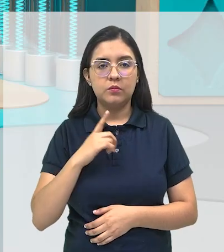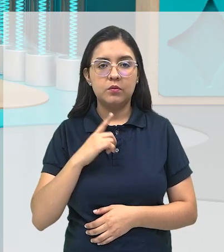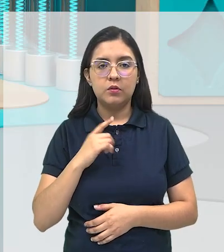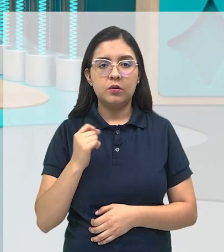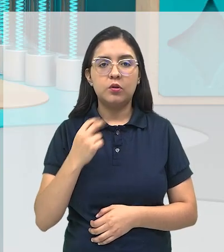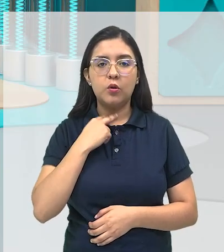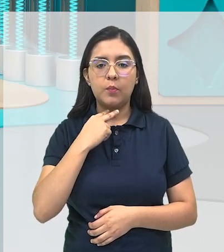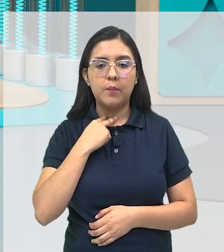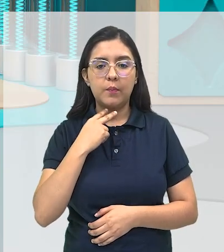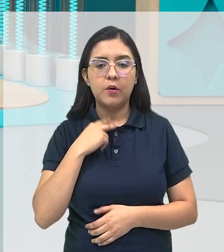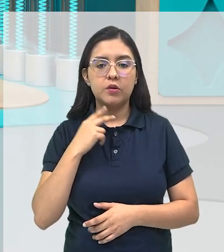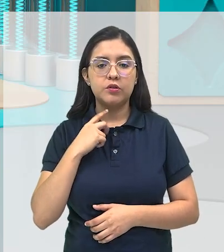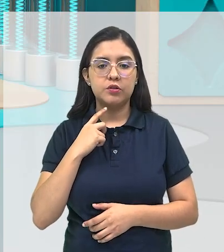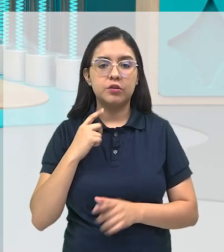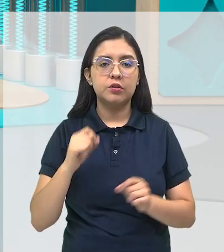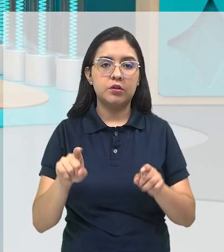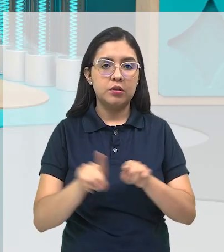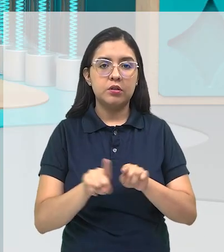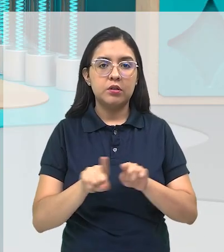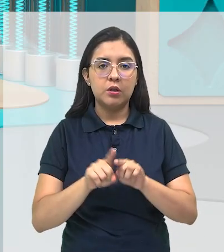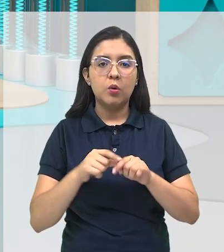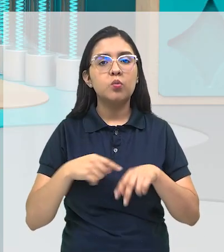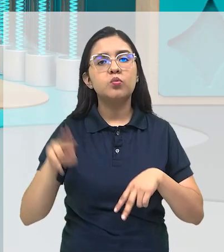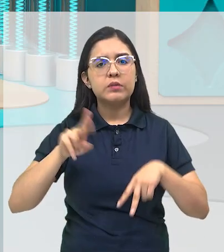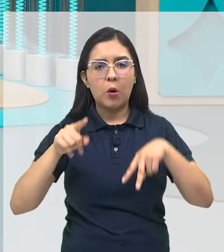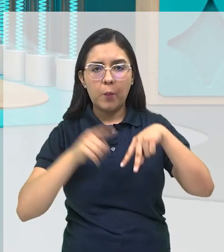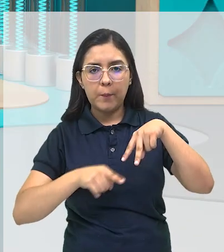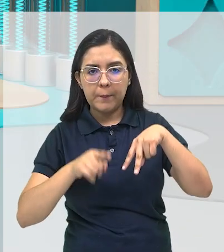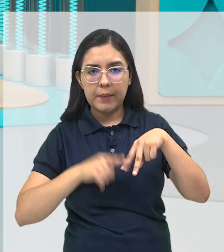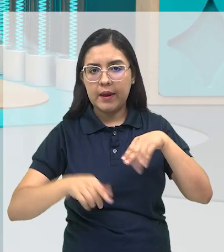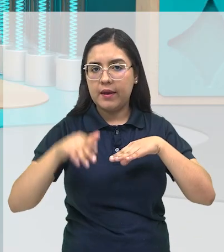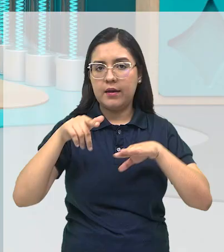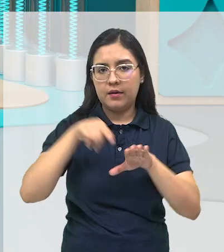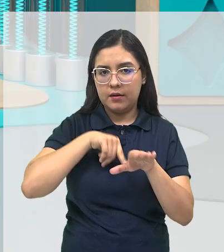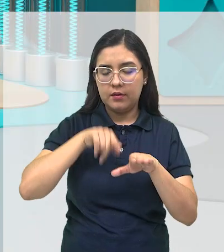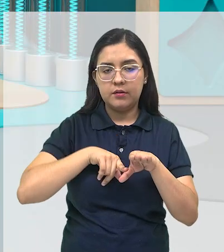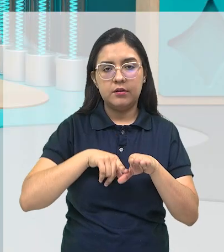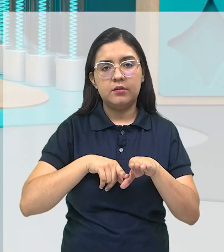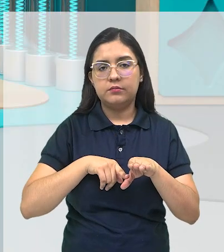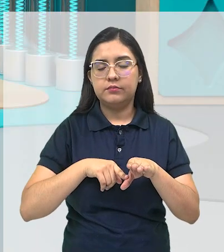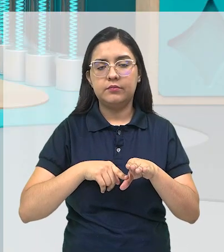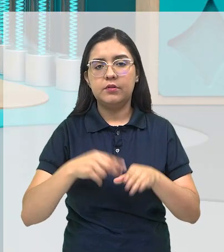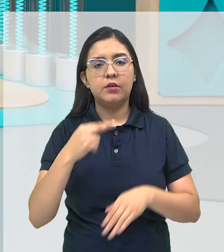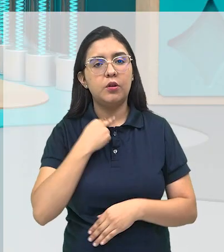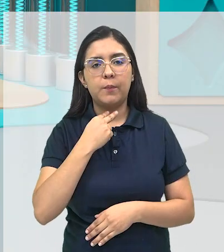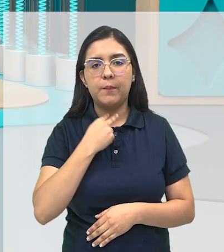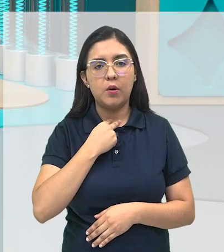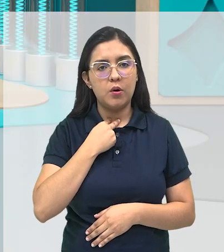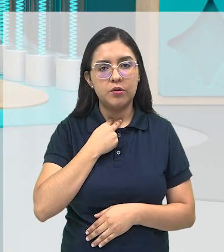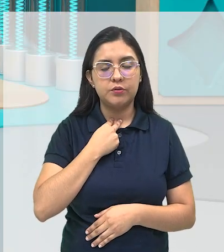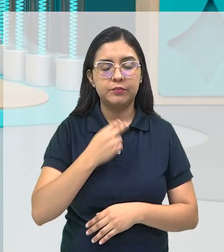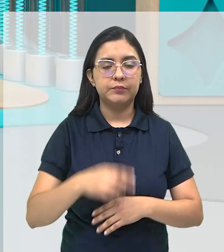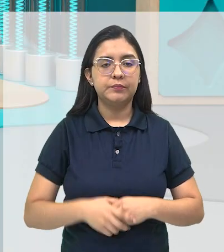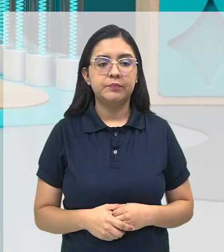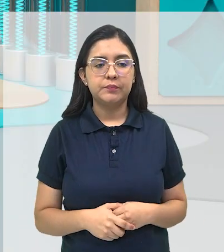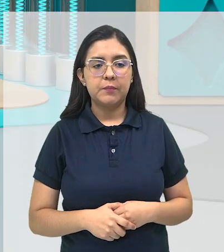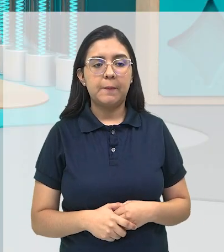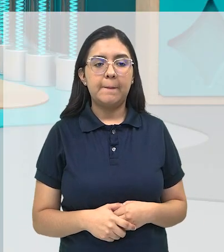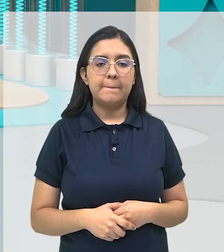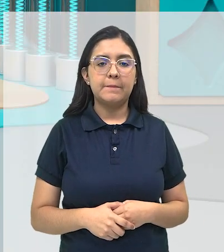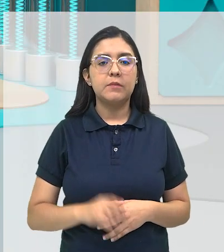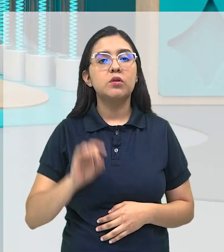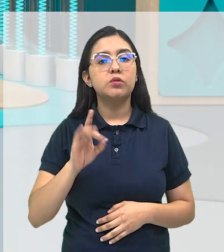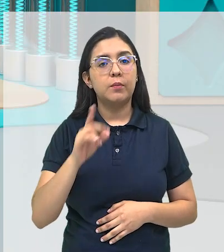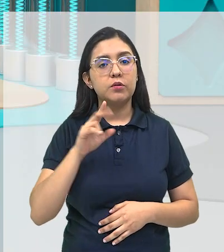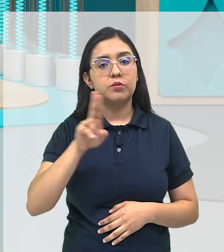surgiu a oportunidade, ele pega e dá um totozinho com o pé na bola, ou então a bola veio mais alta, ele joga com o ombro. Não existe isso, tá bom?